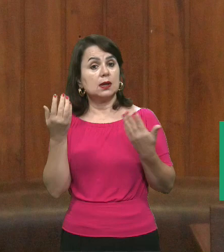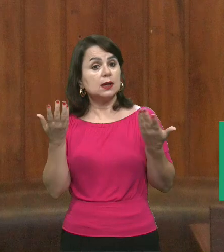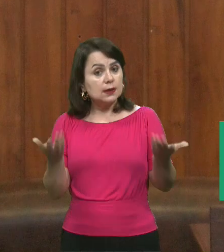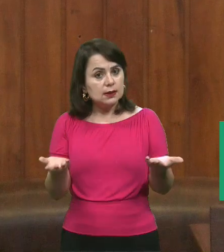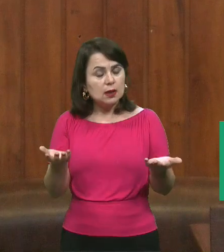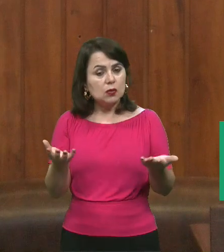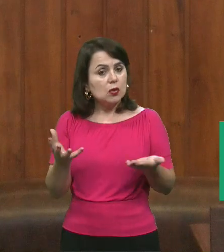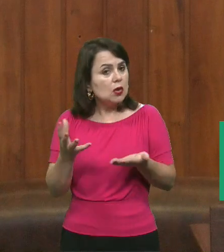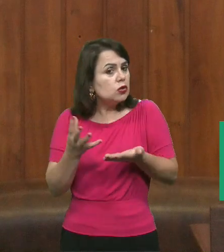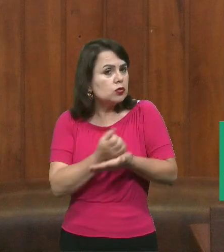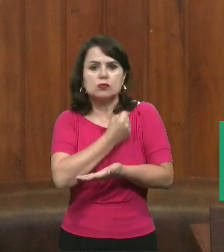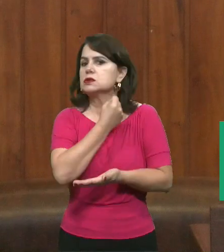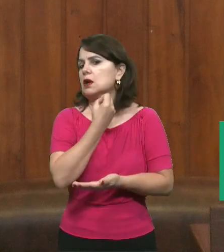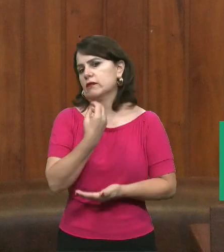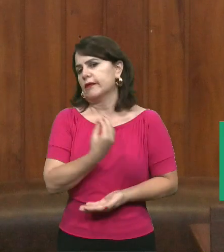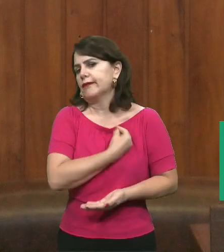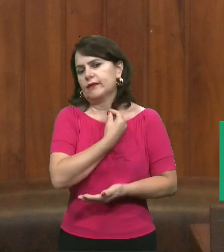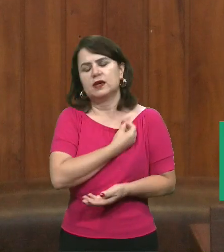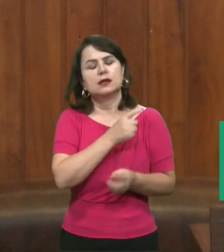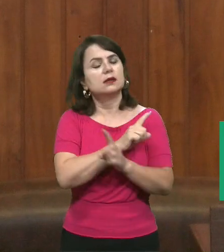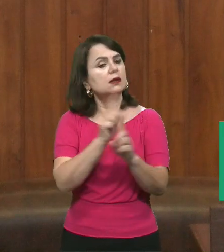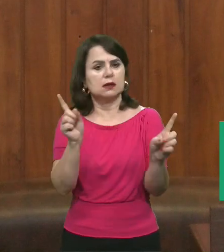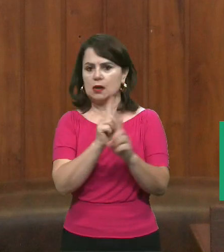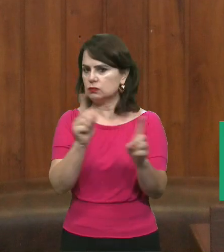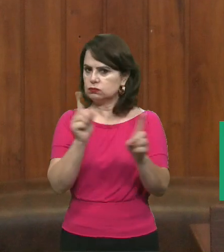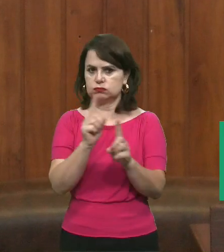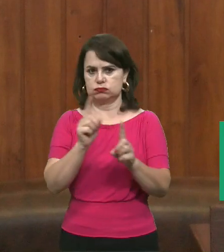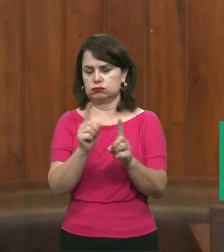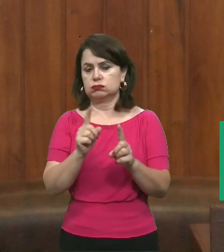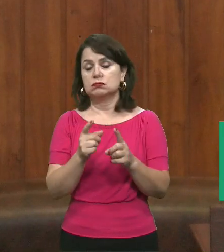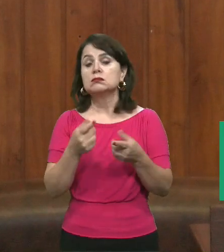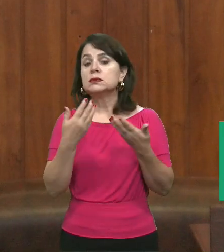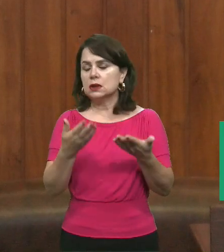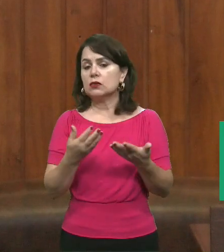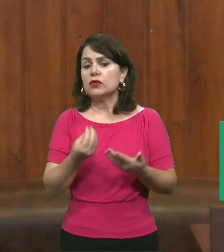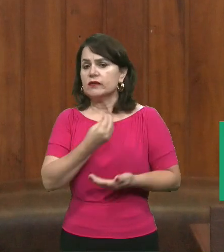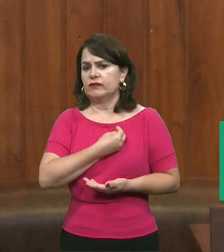Valdeci Fogaça. Valdeci Fogaça, você é um gozador.